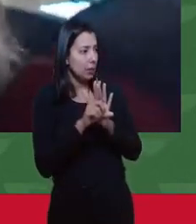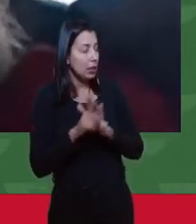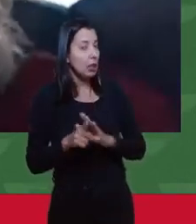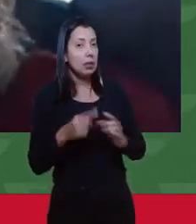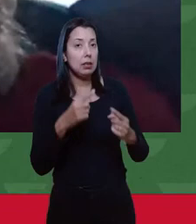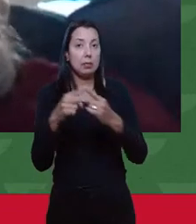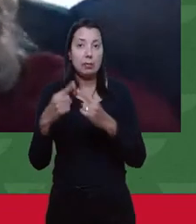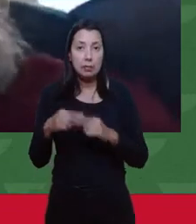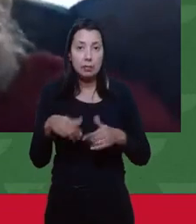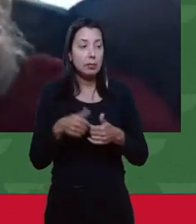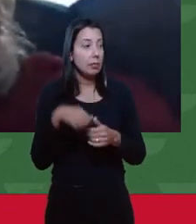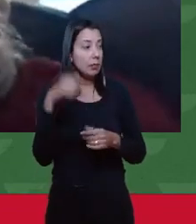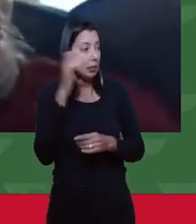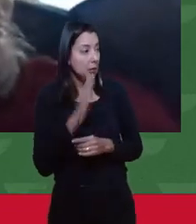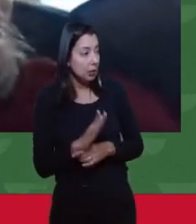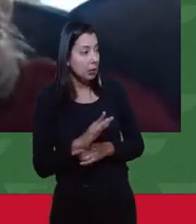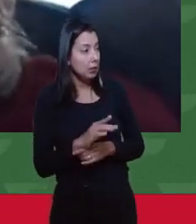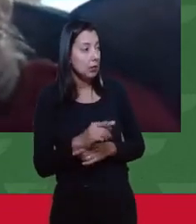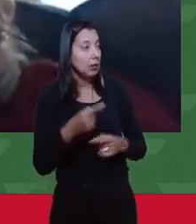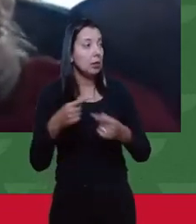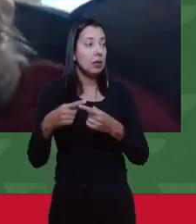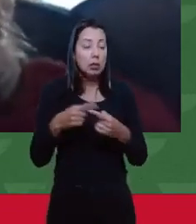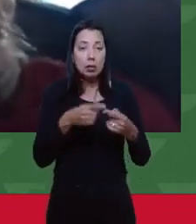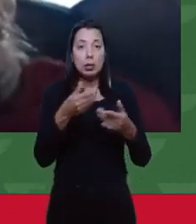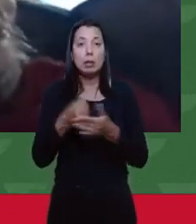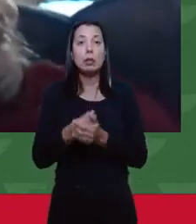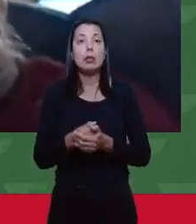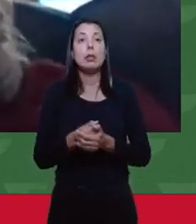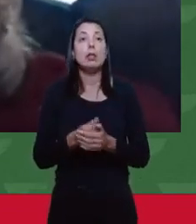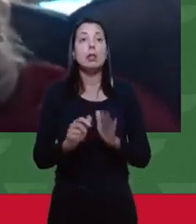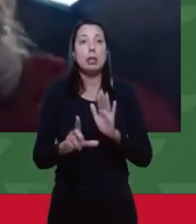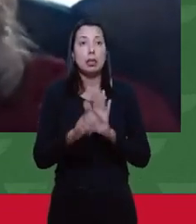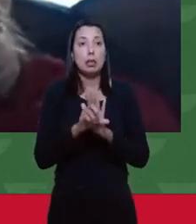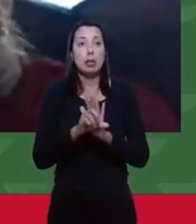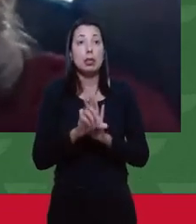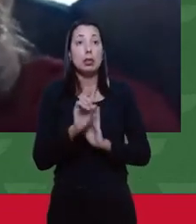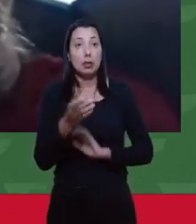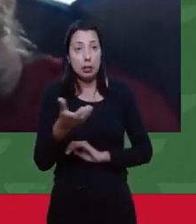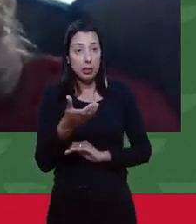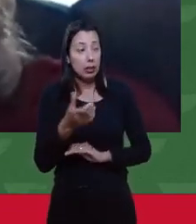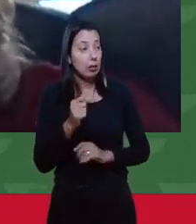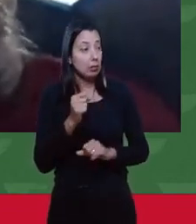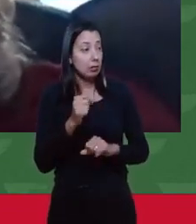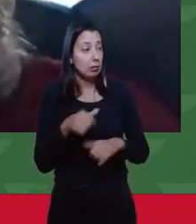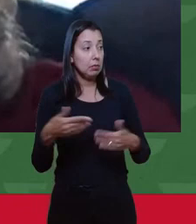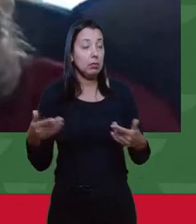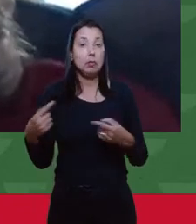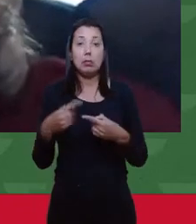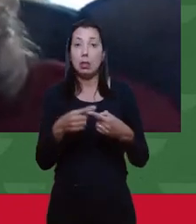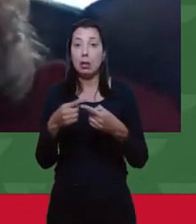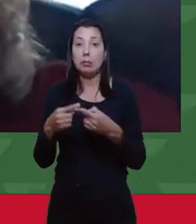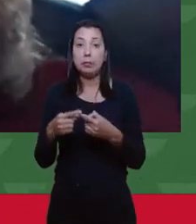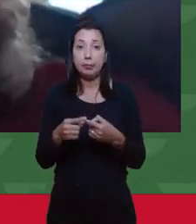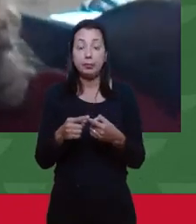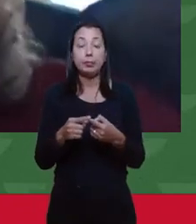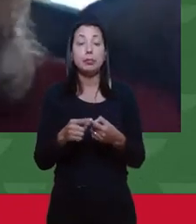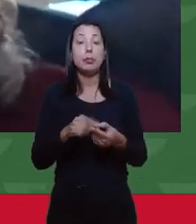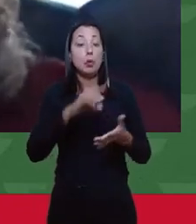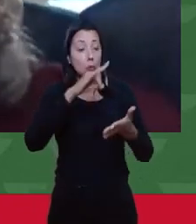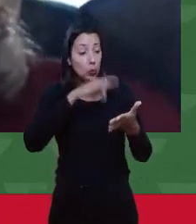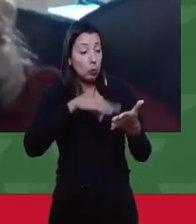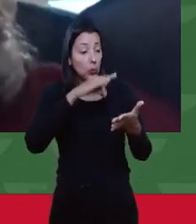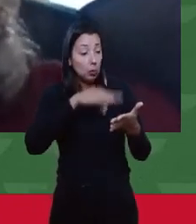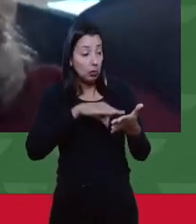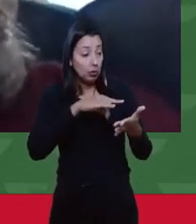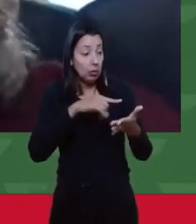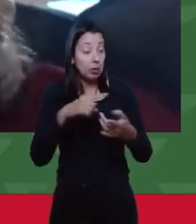permitido não nasceu do parlamento, foi o Supremo que legislou. E eu só quero poder que no certidão de nascimento